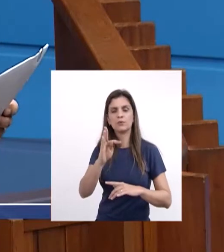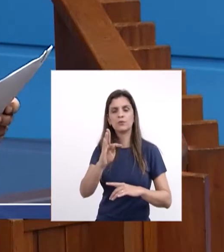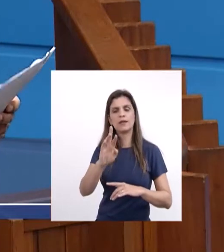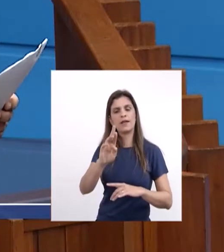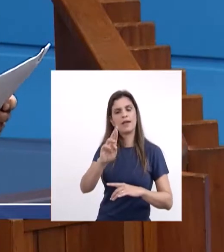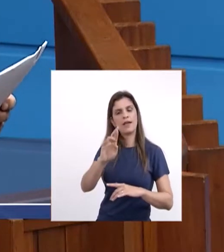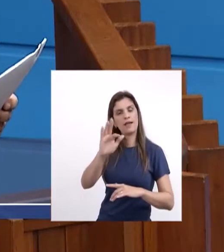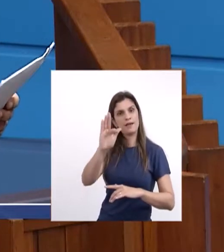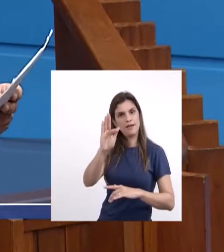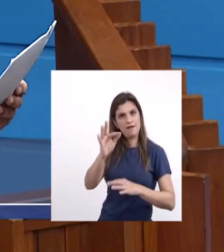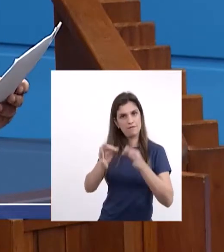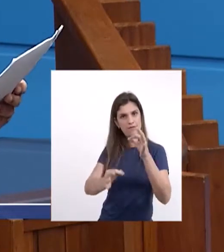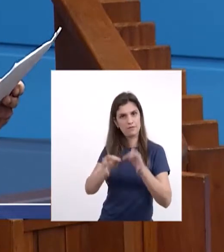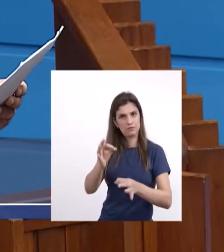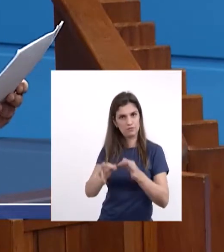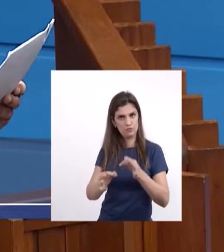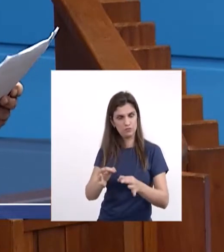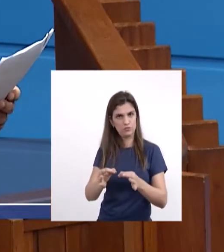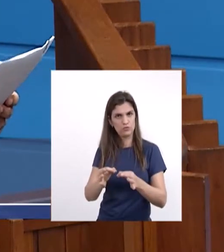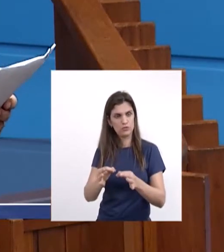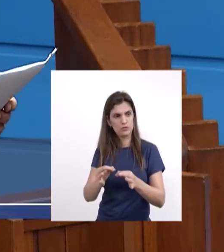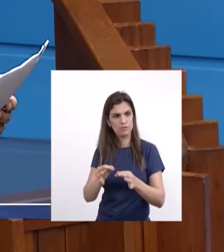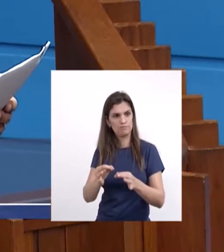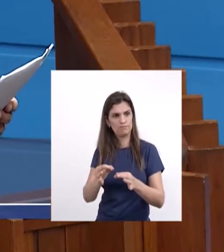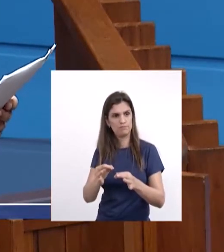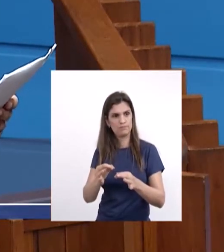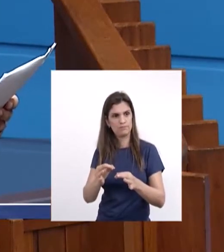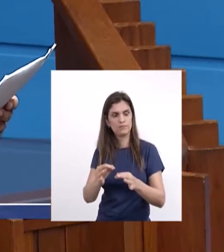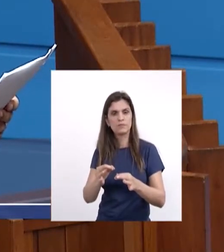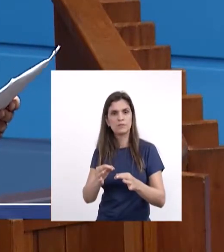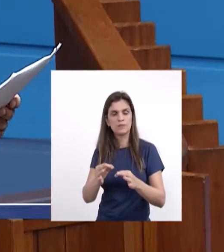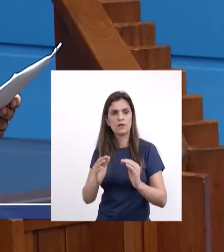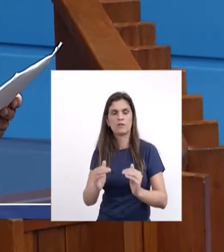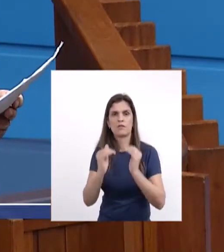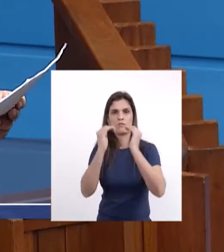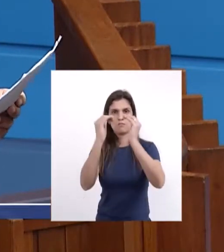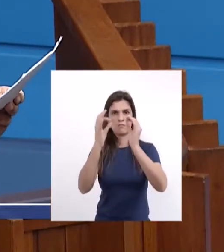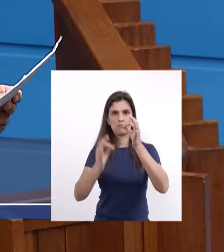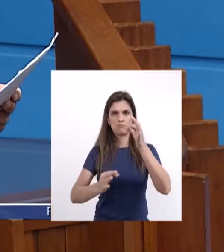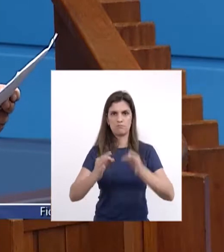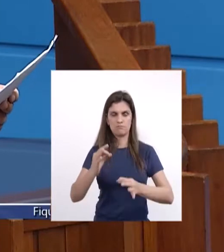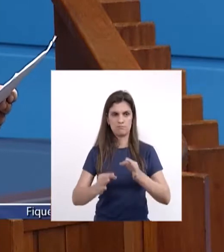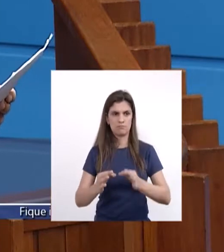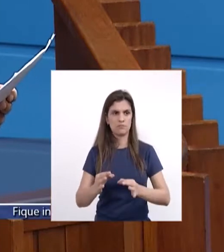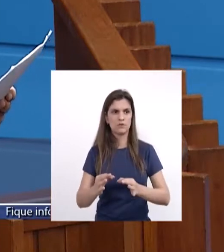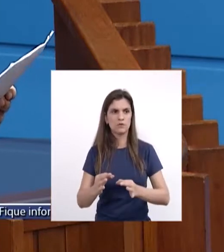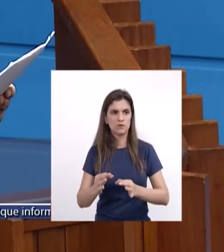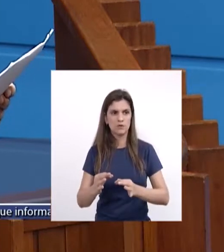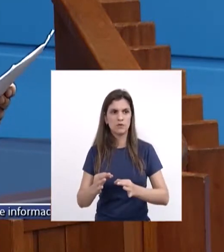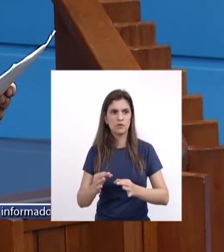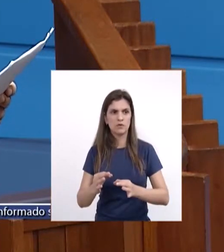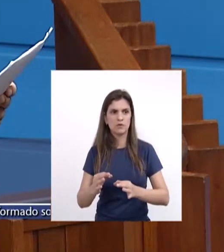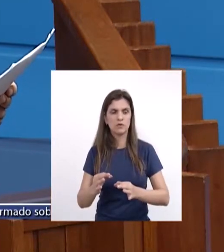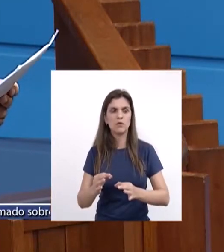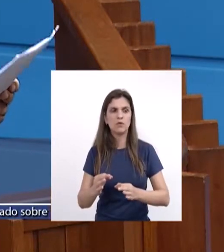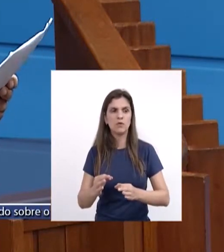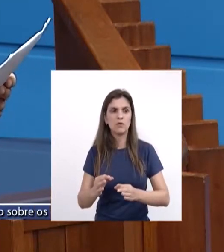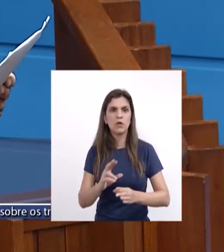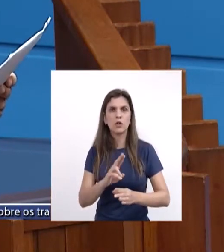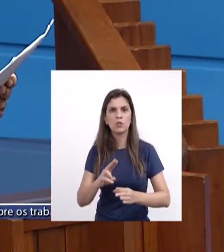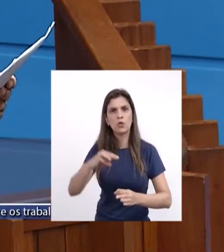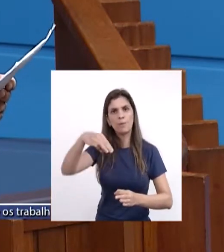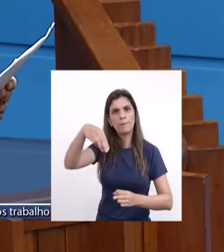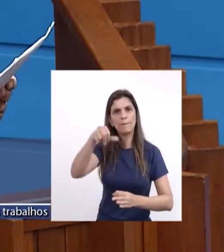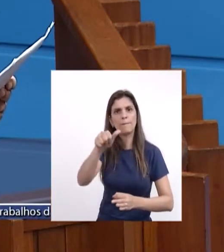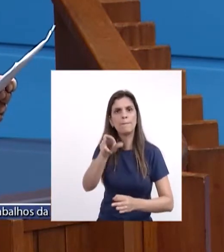a desembargadora plantonista, e aqui me permita citar Maria